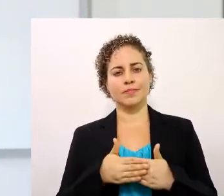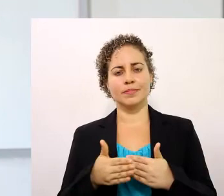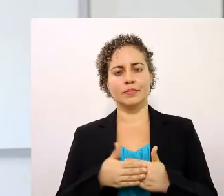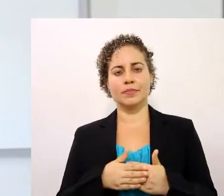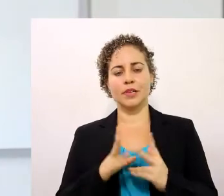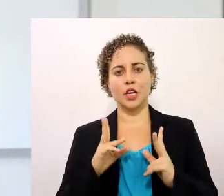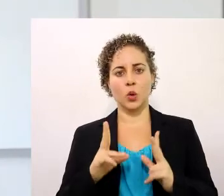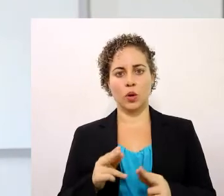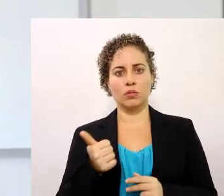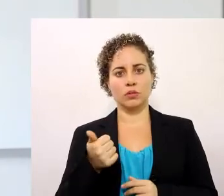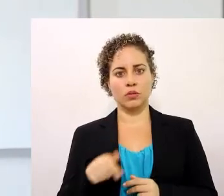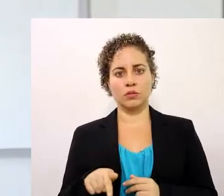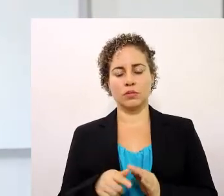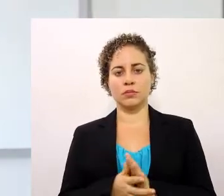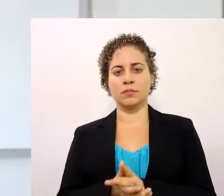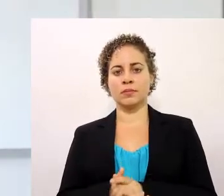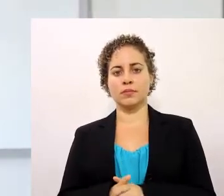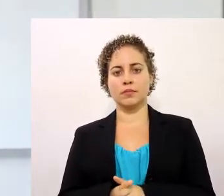aproximadamente igual a 17.